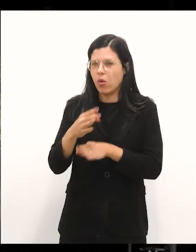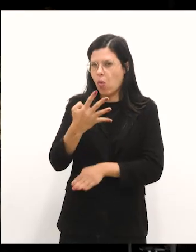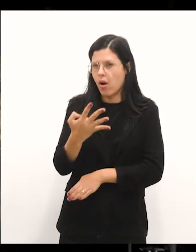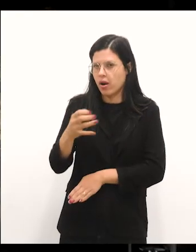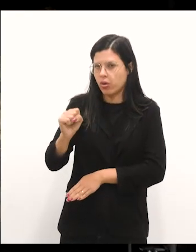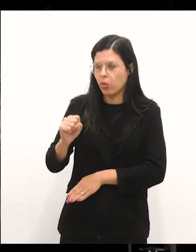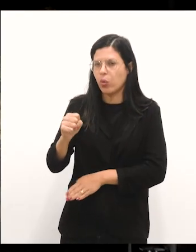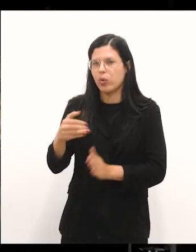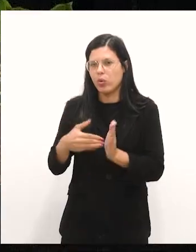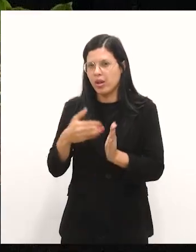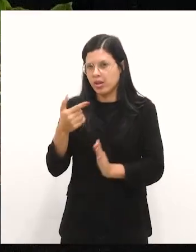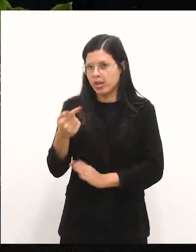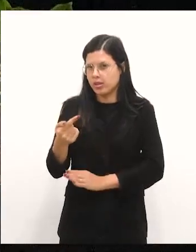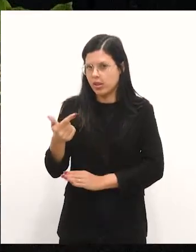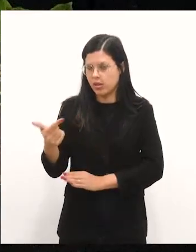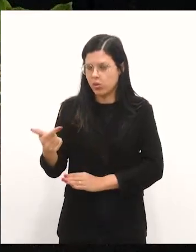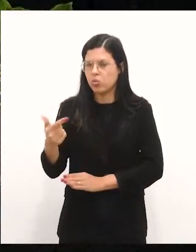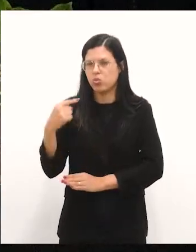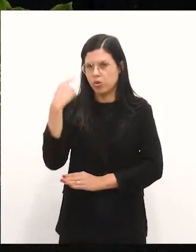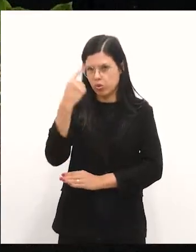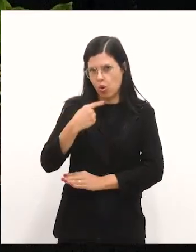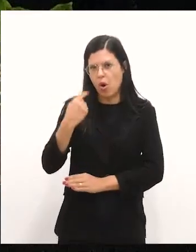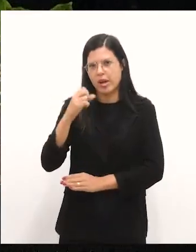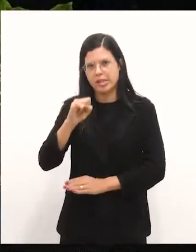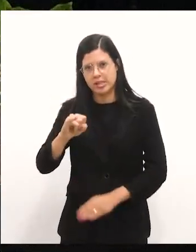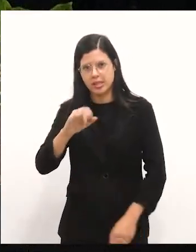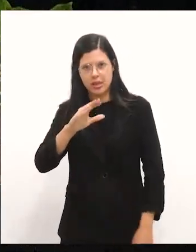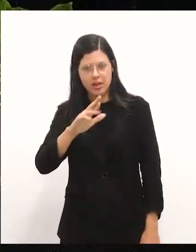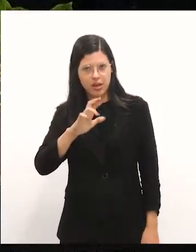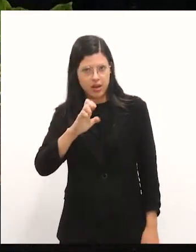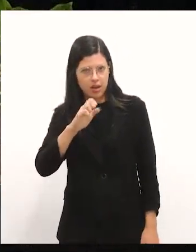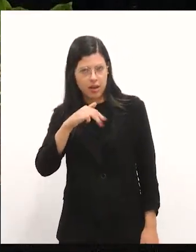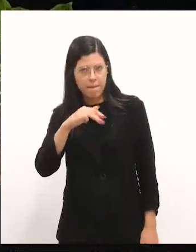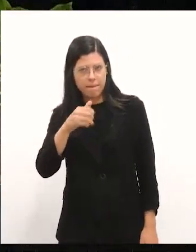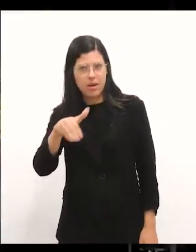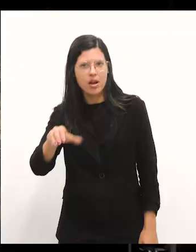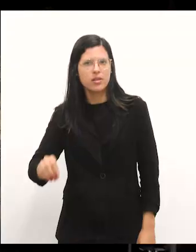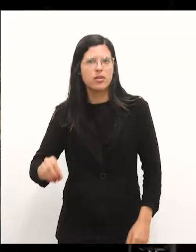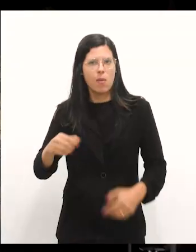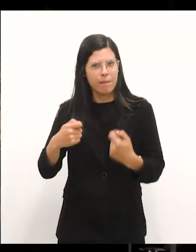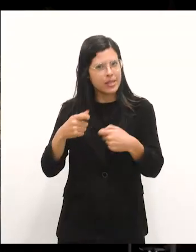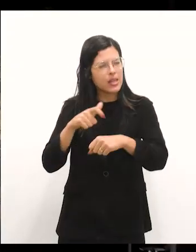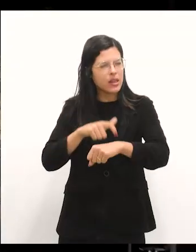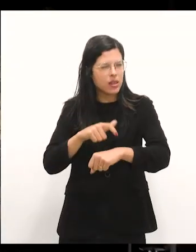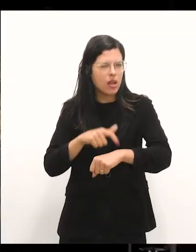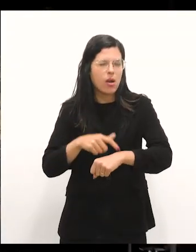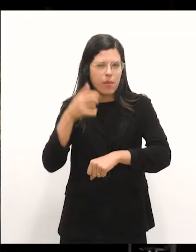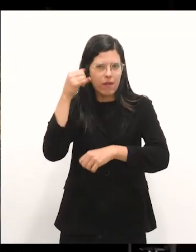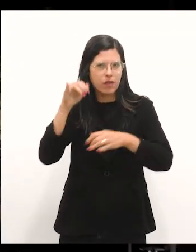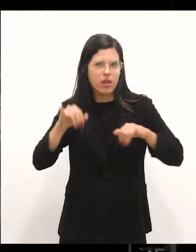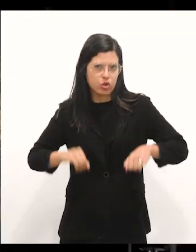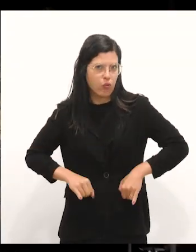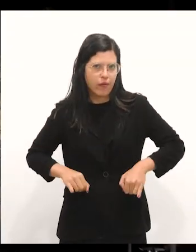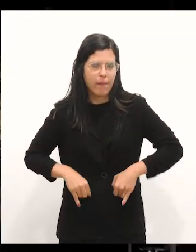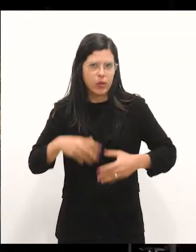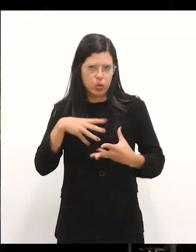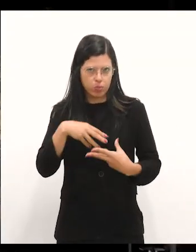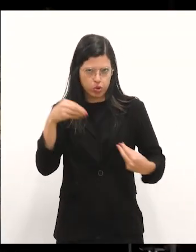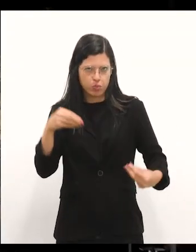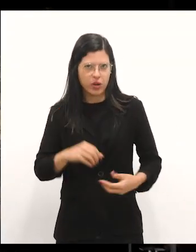horas. Entendi. Porque tem que dar tempo de fazer esse desligamento e não gerar nenhum sofrimento para o espírito.